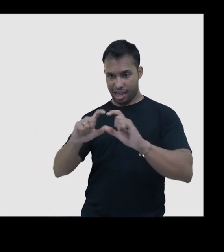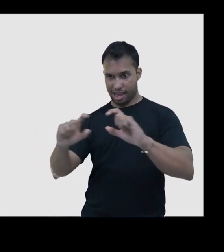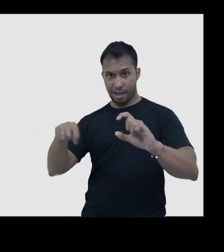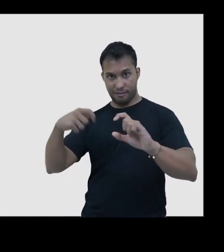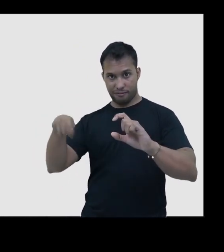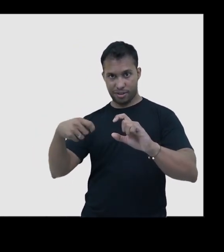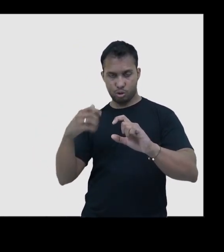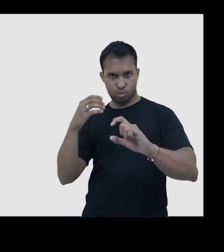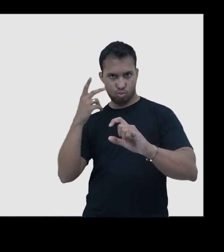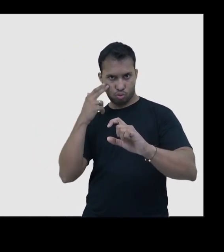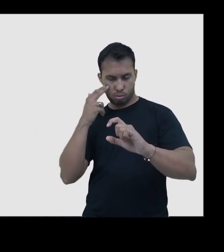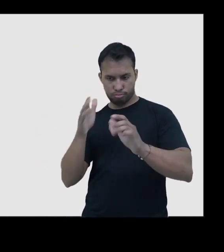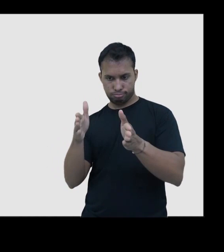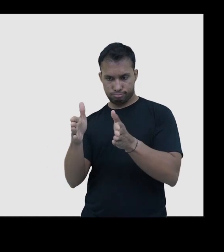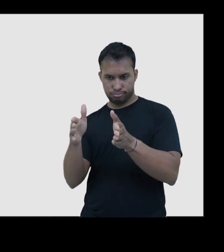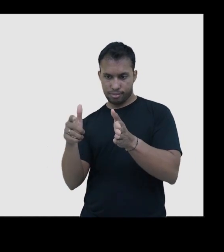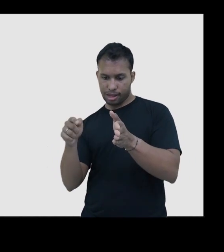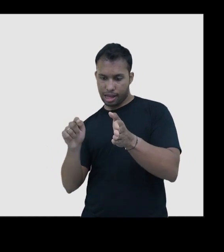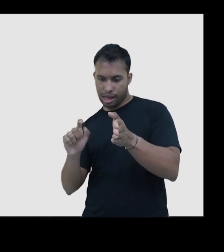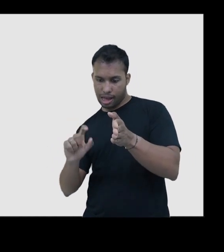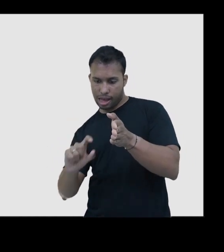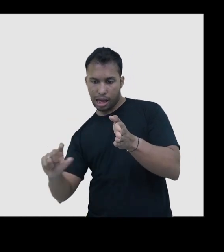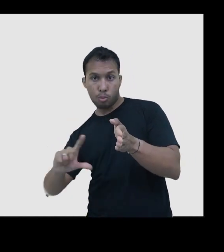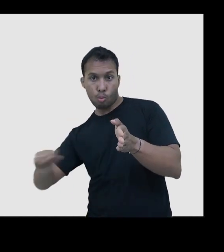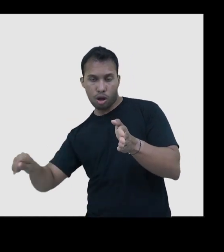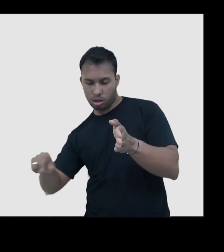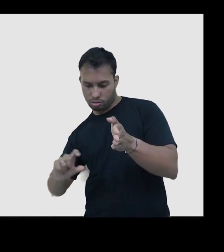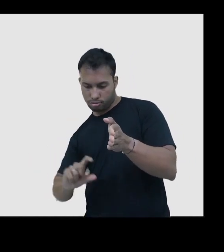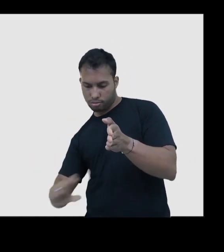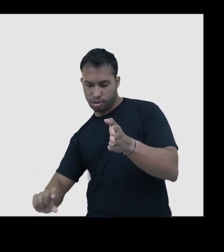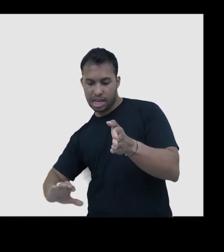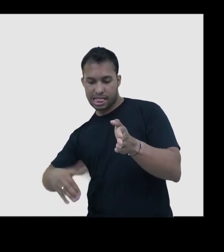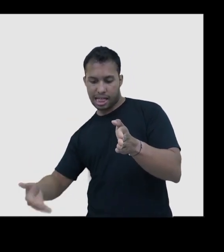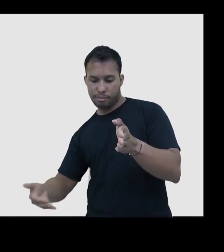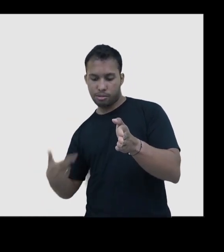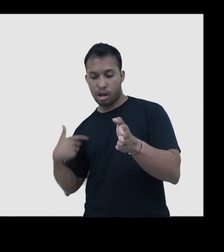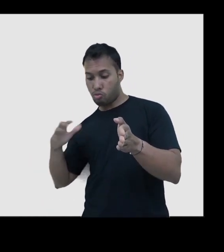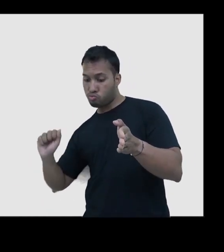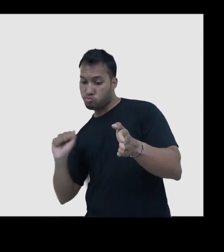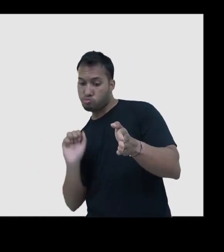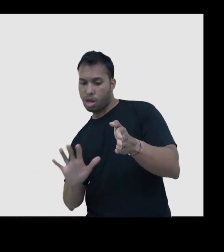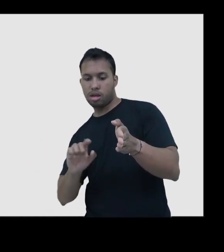entre o vídeo base. Vou clicar e arrastá-lo.